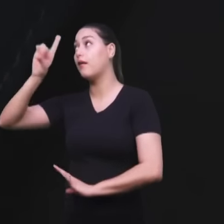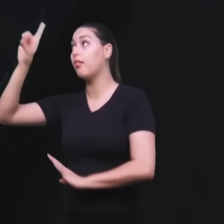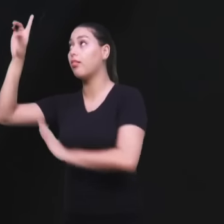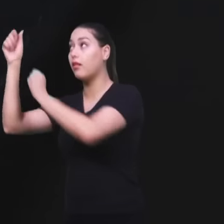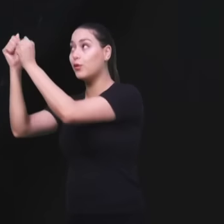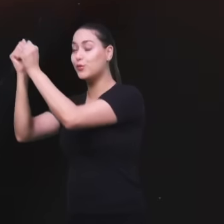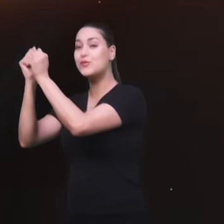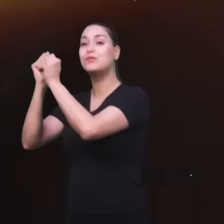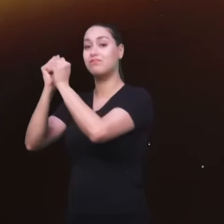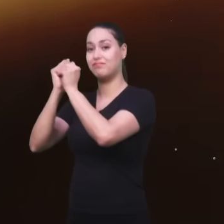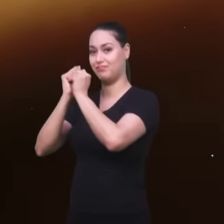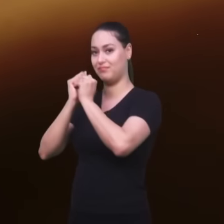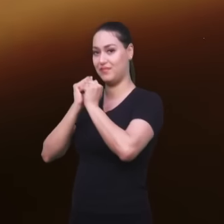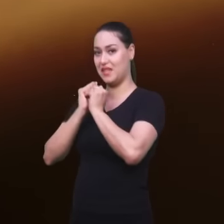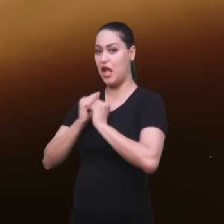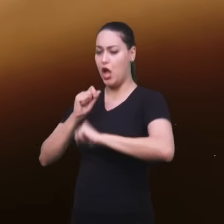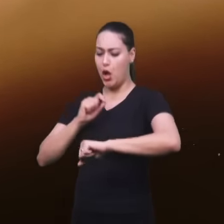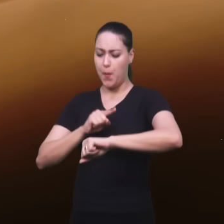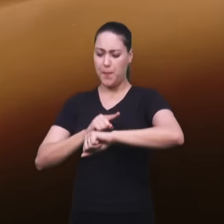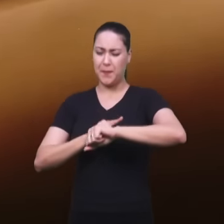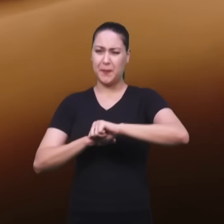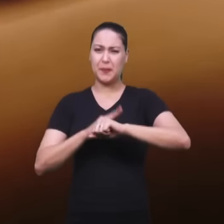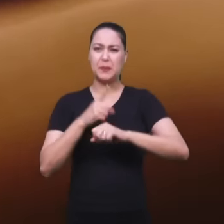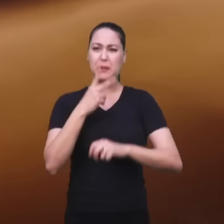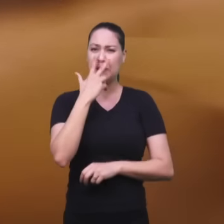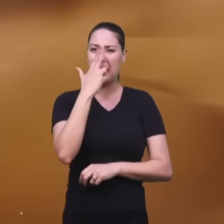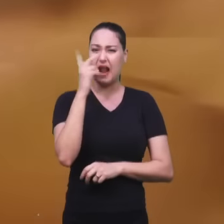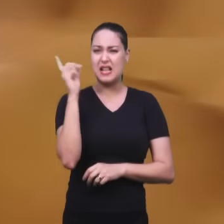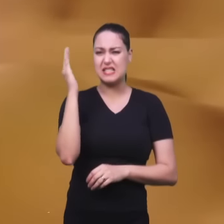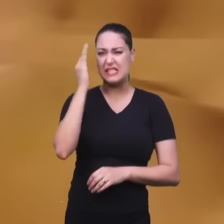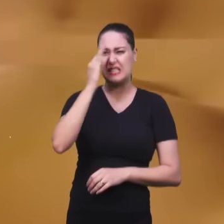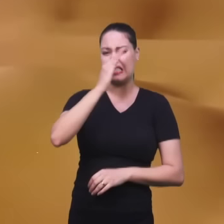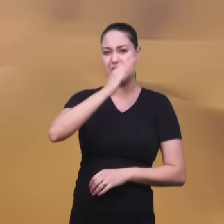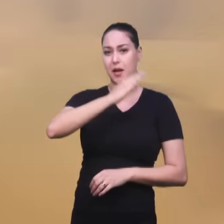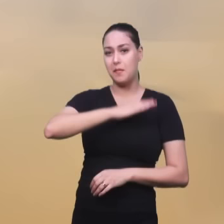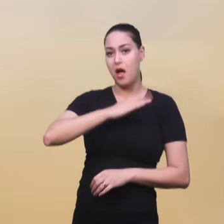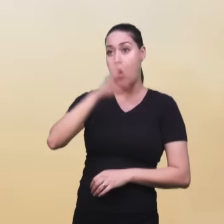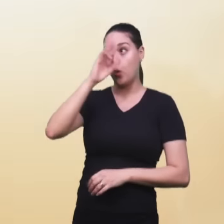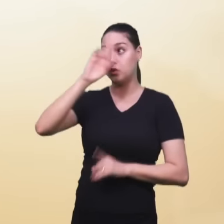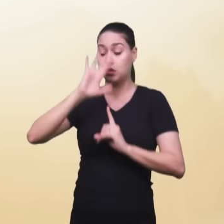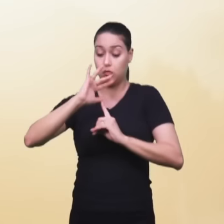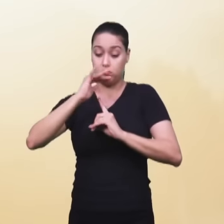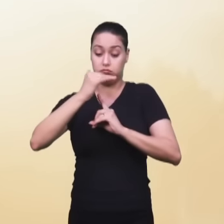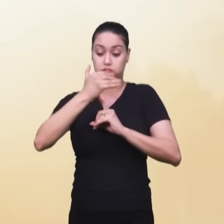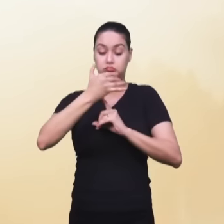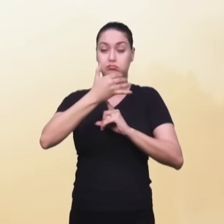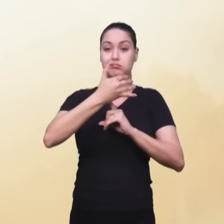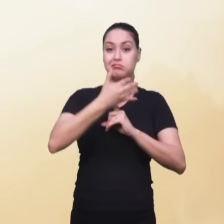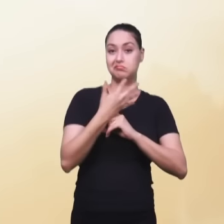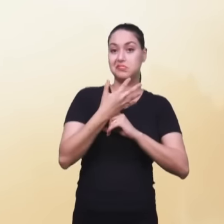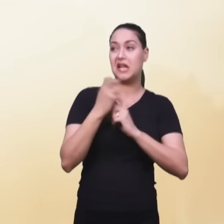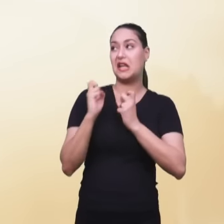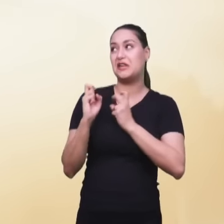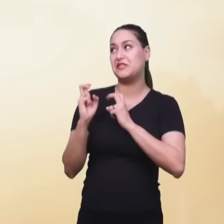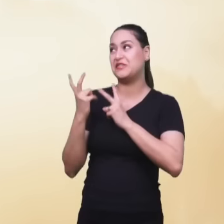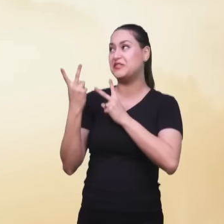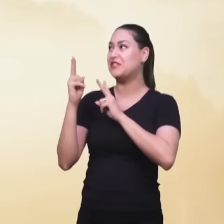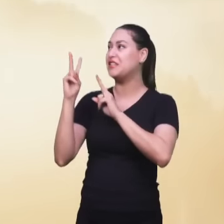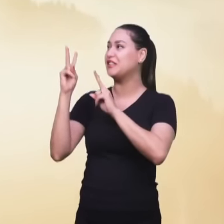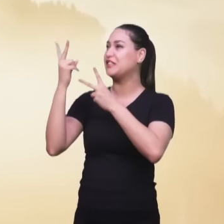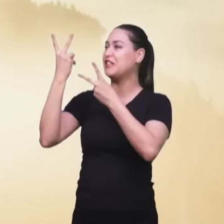Tudo Para É sinal A vitória Eu sei